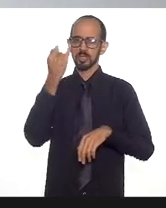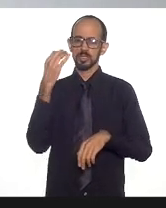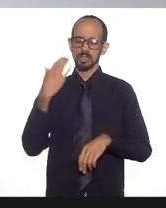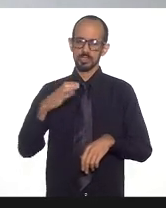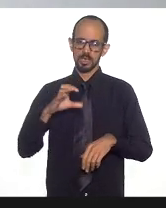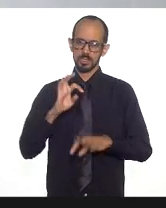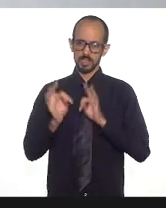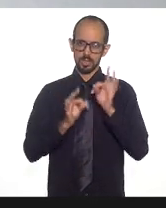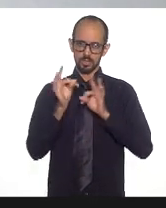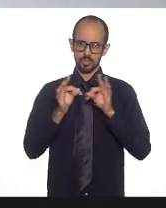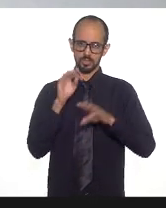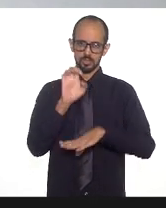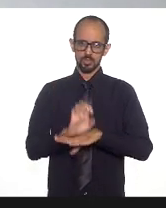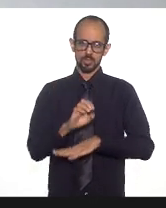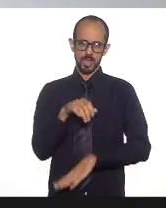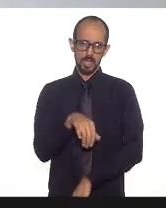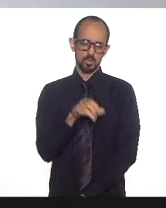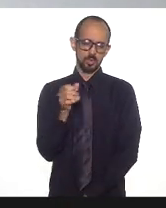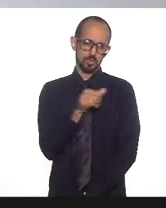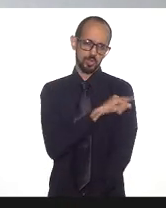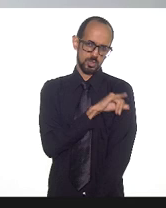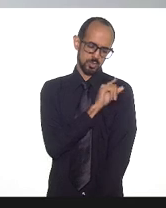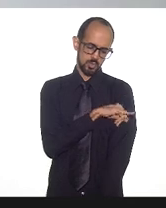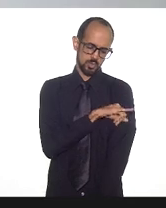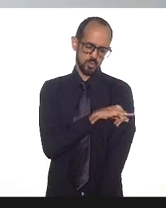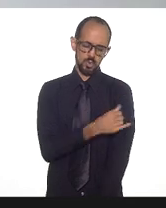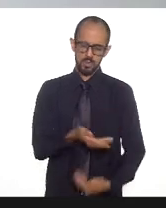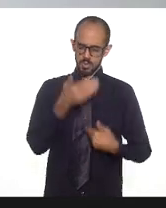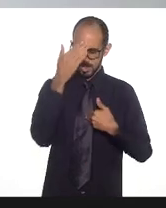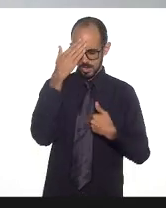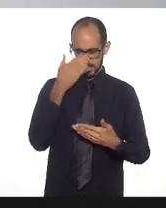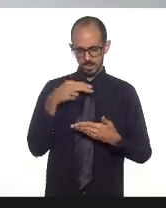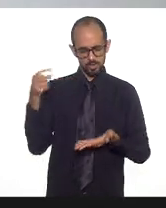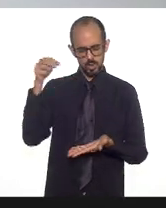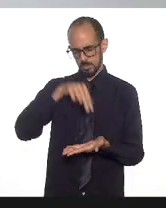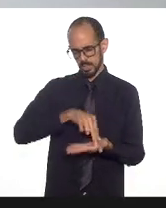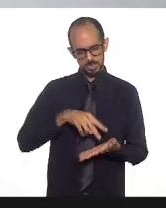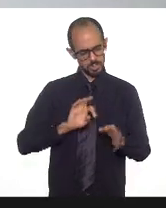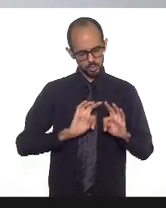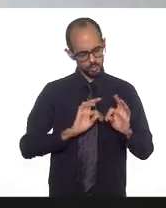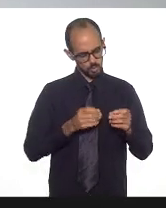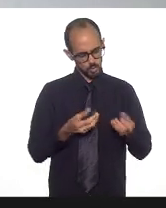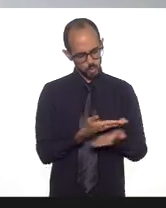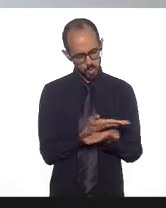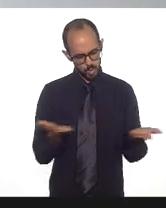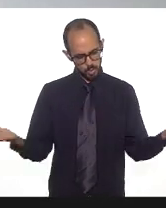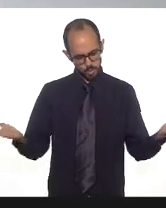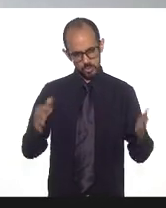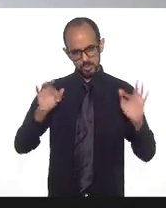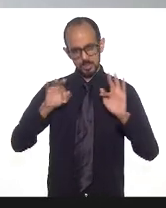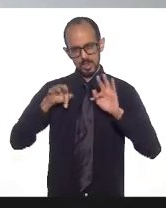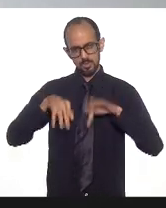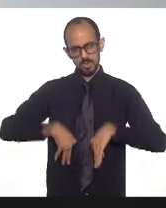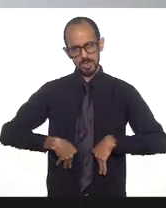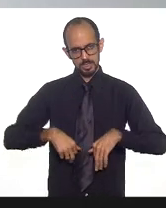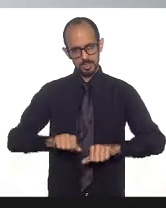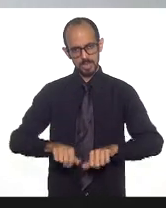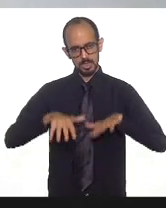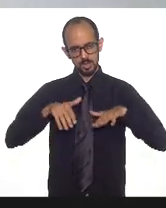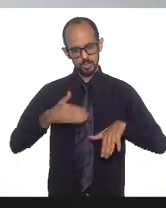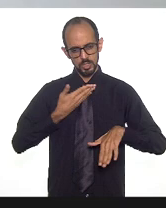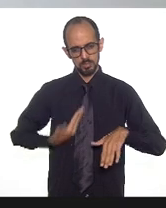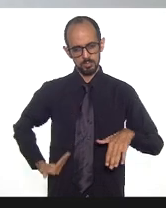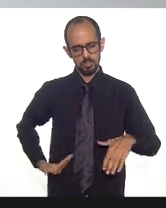do Estado do Rio de Janeiro. Então, eu agradeço a presença de todas e todos. Está encerrada a audiência pública